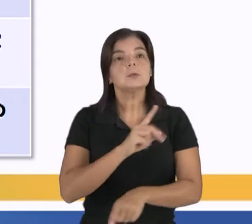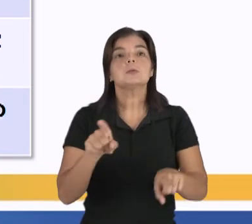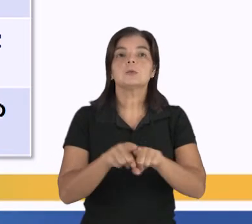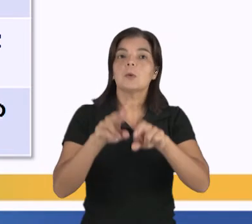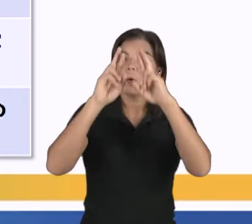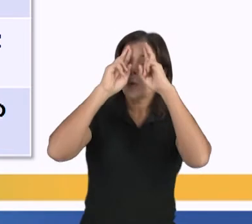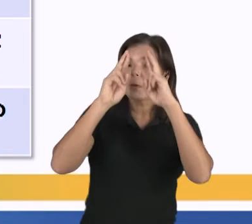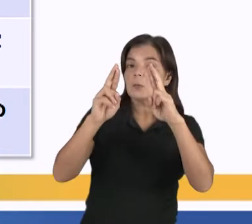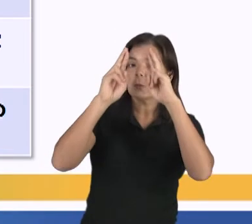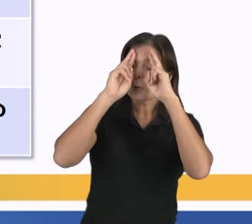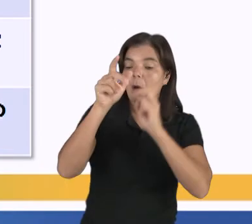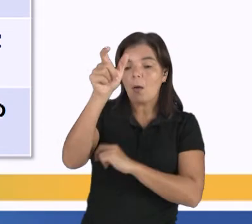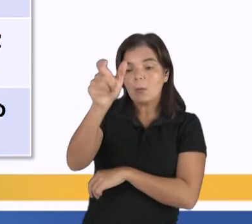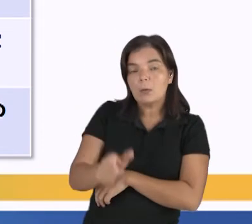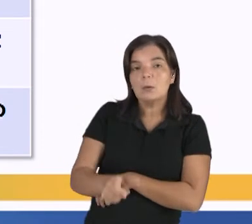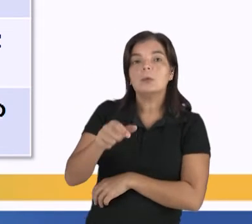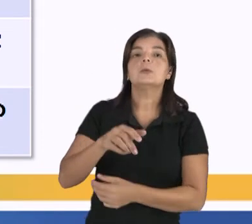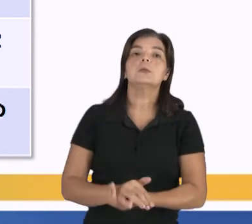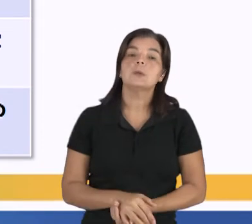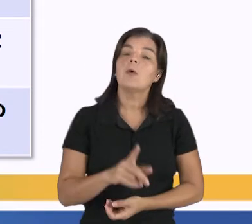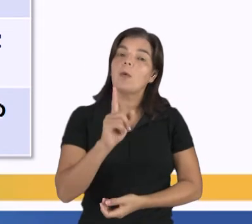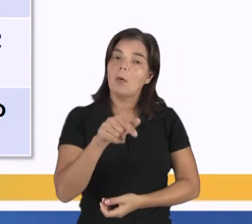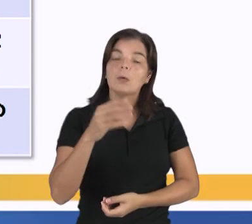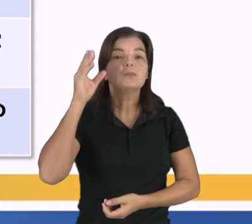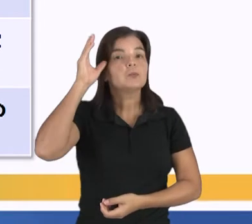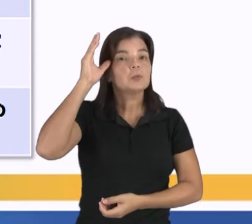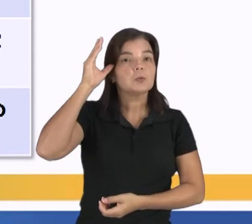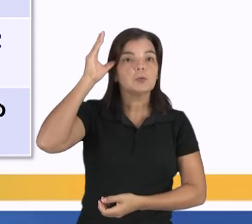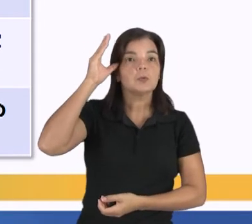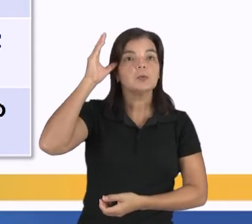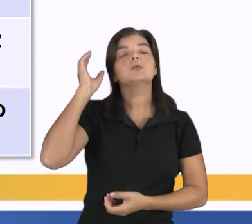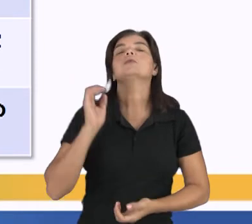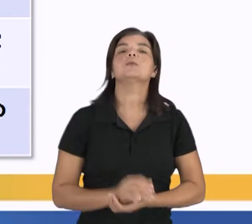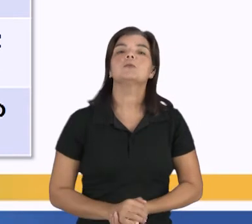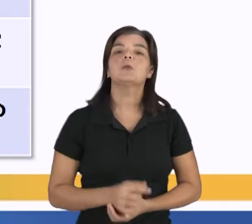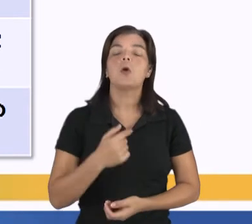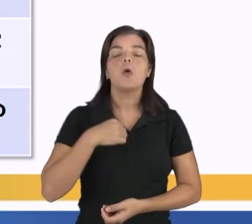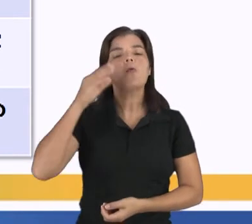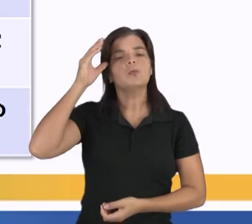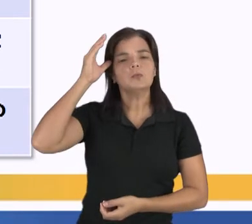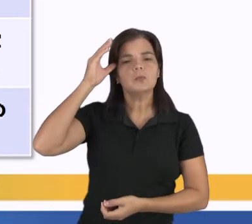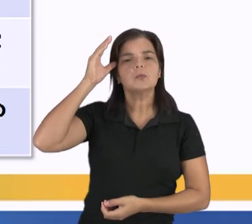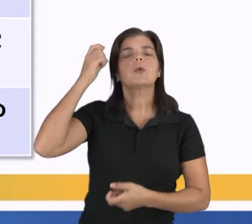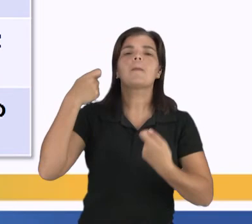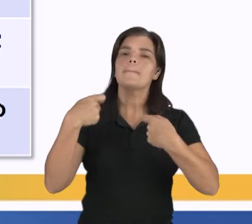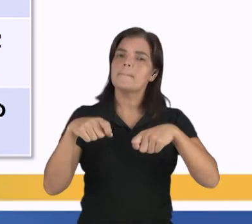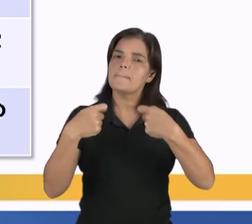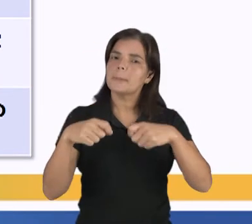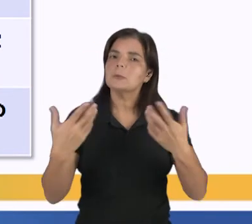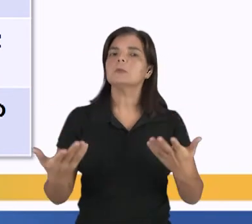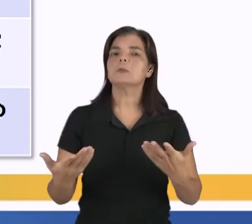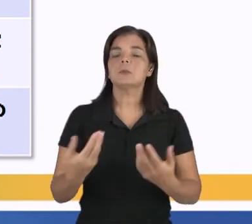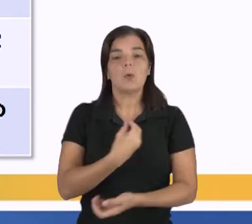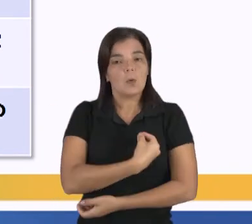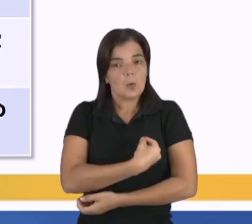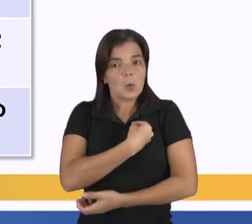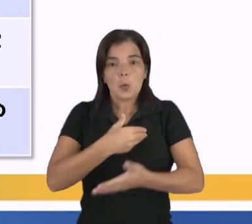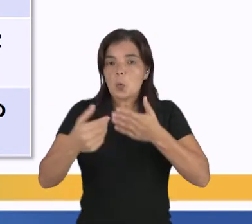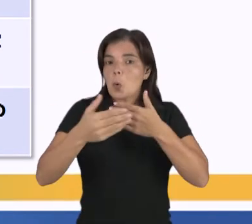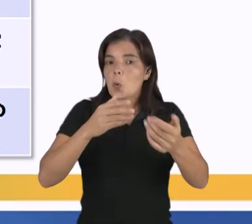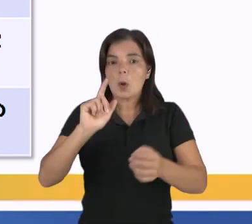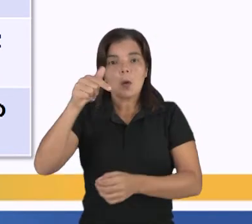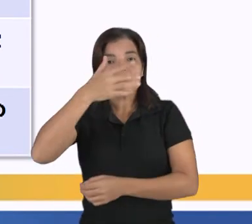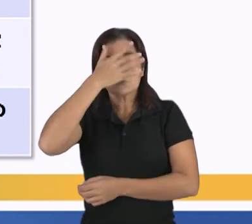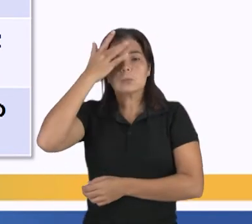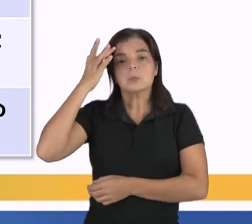o respeito a ele. Isso é uma conscientização. Eu vou me conscientizar de que eu devo ter convivência com qualquer tipo